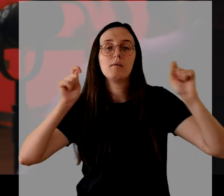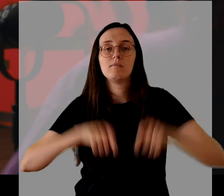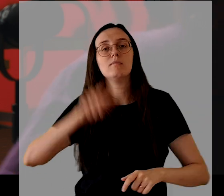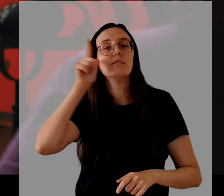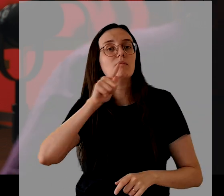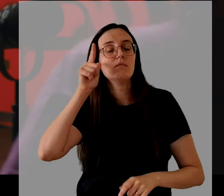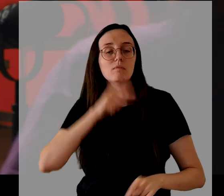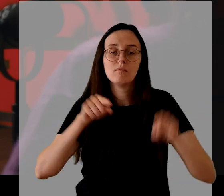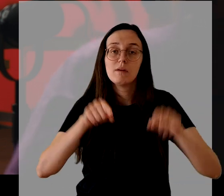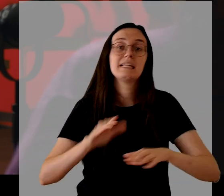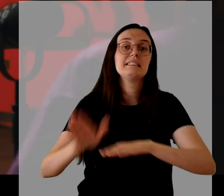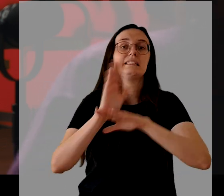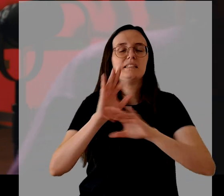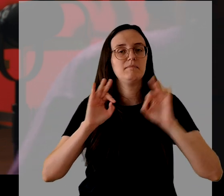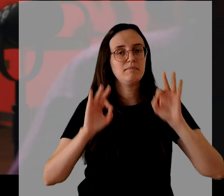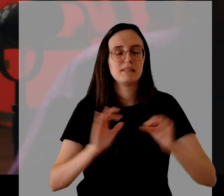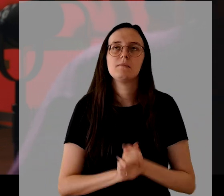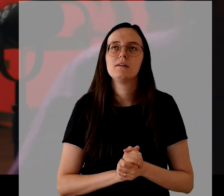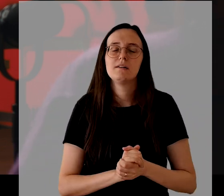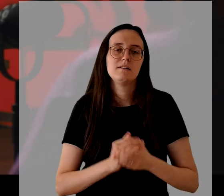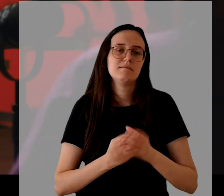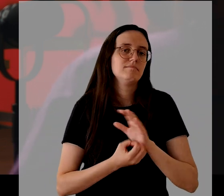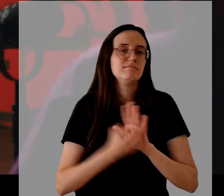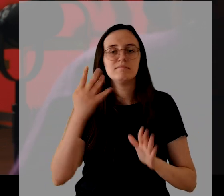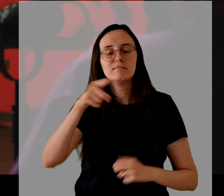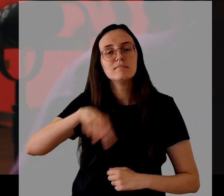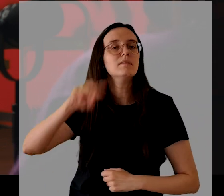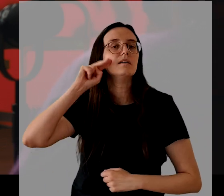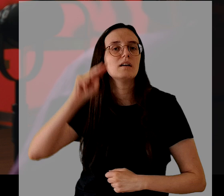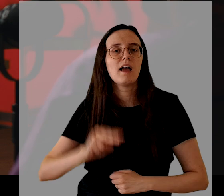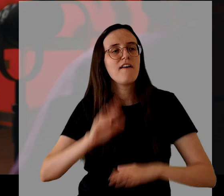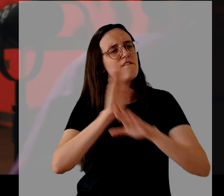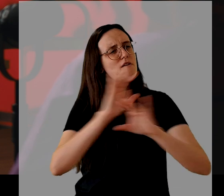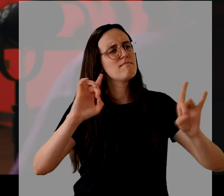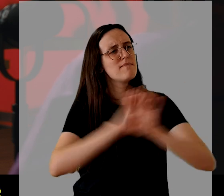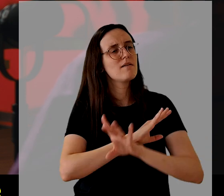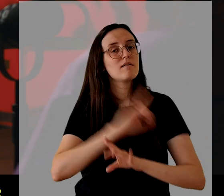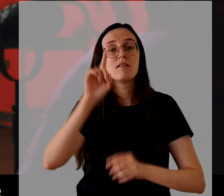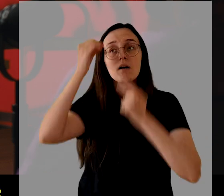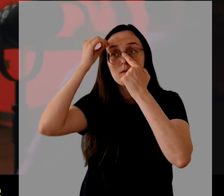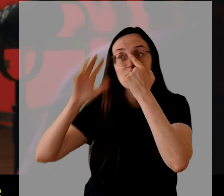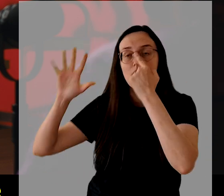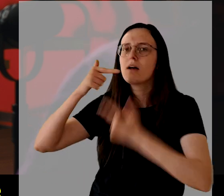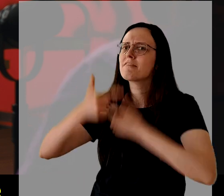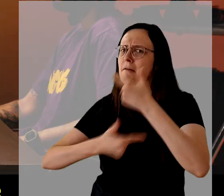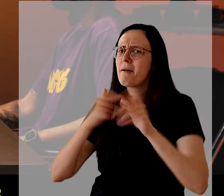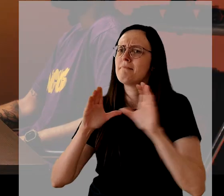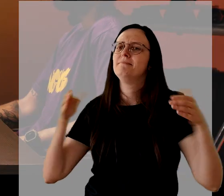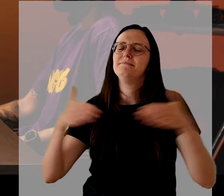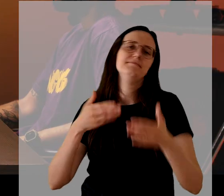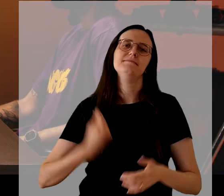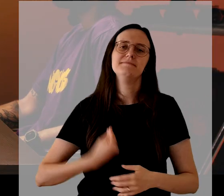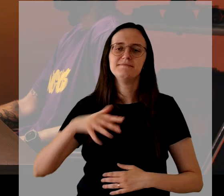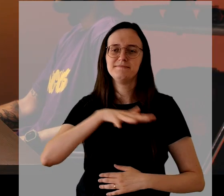poder fazer cinema, né? Que muitas vezes a galera vê um filme pronto, não tem noção de todo o trabalho, toda a equipe